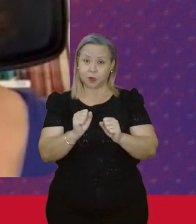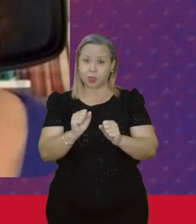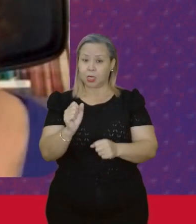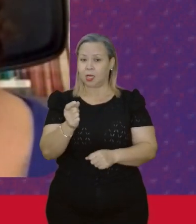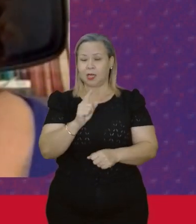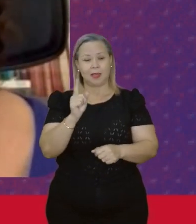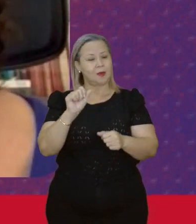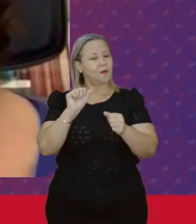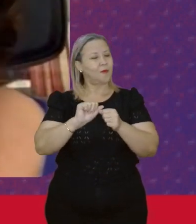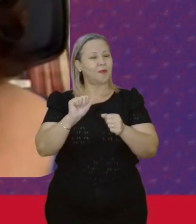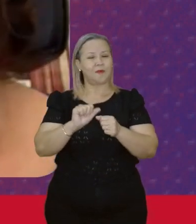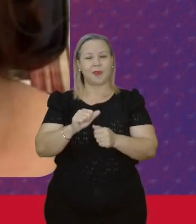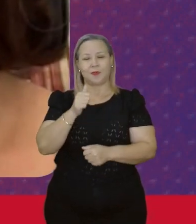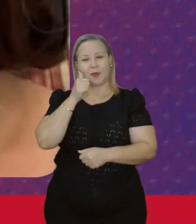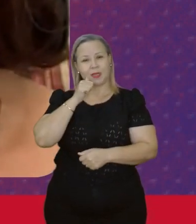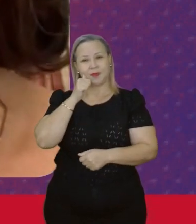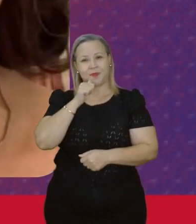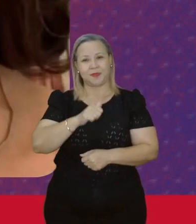feito para as mulheres.